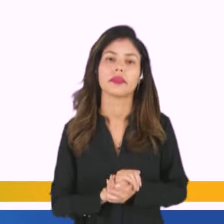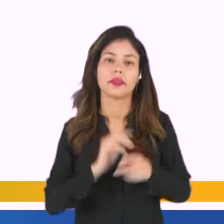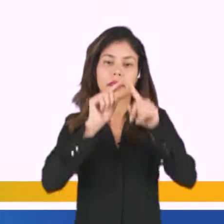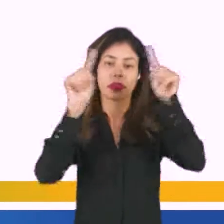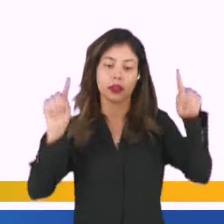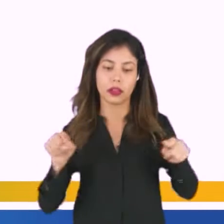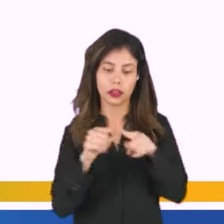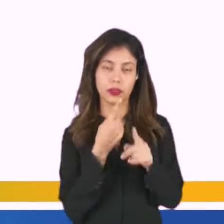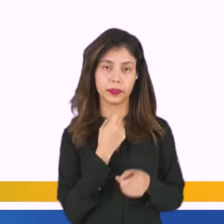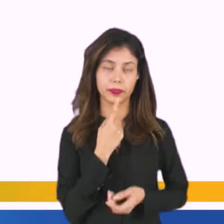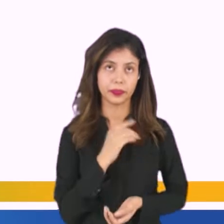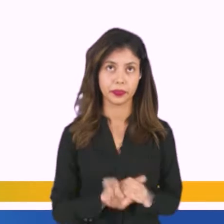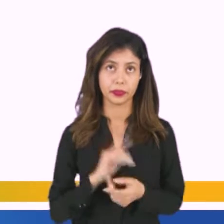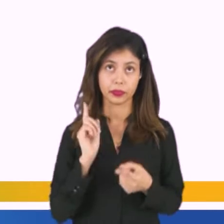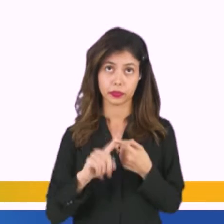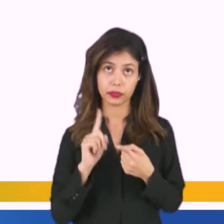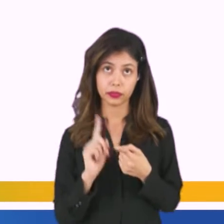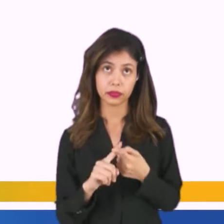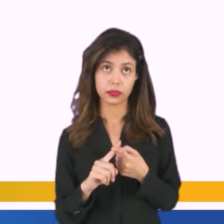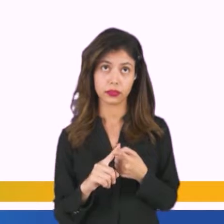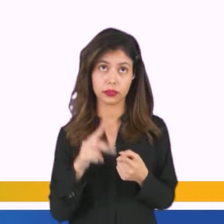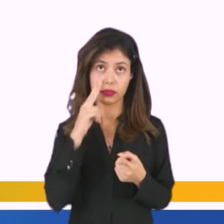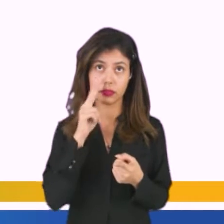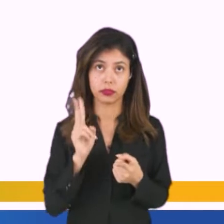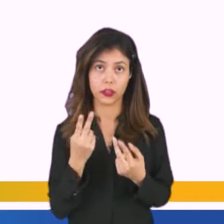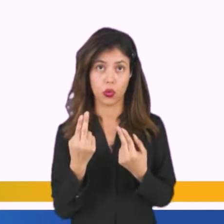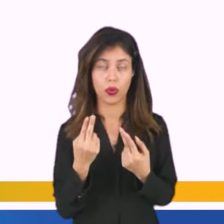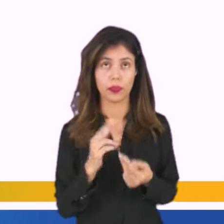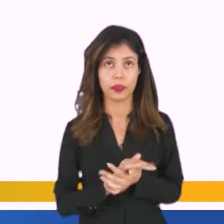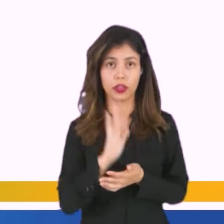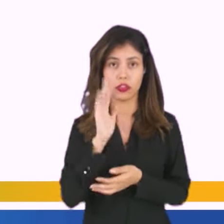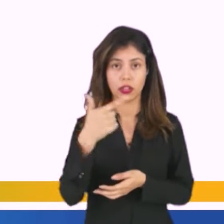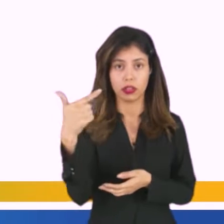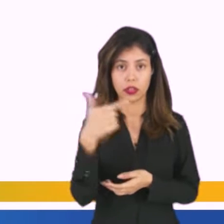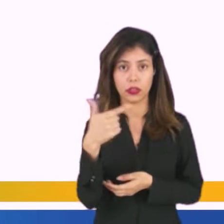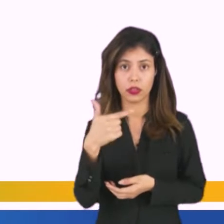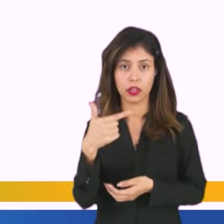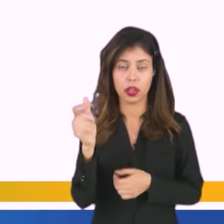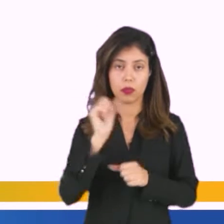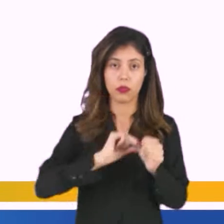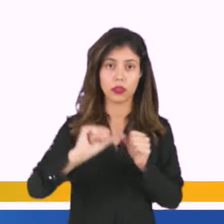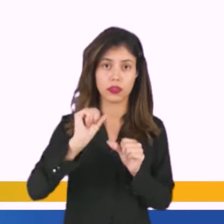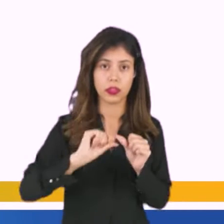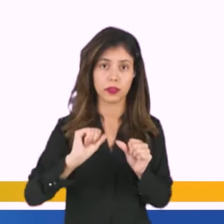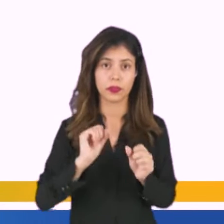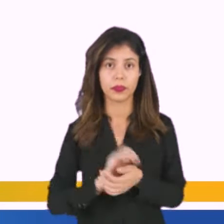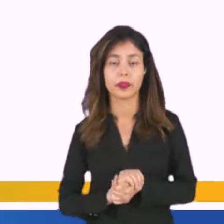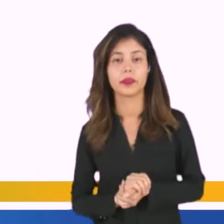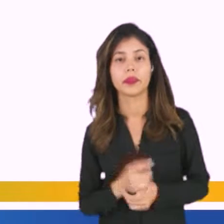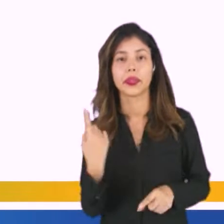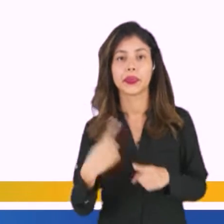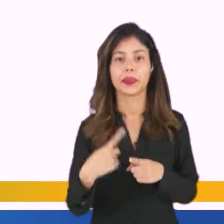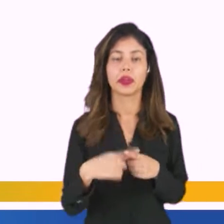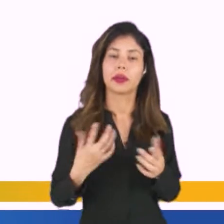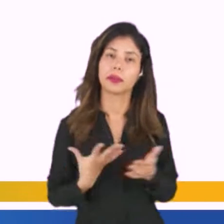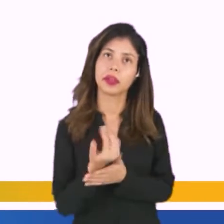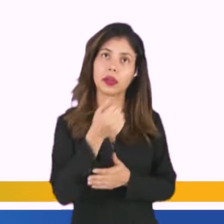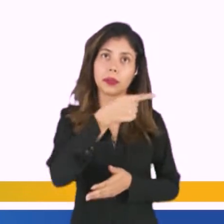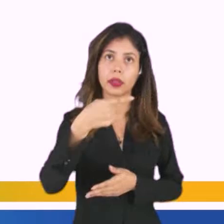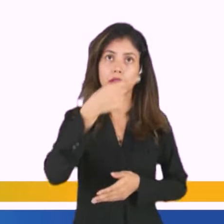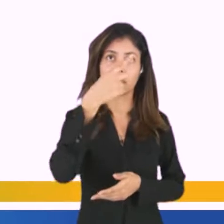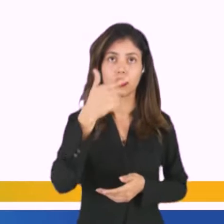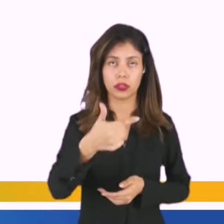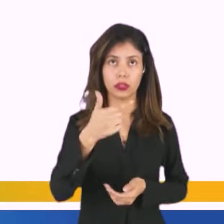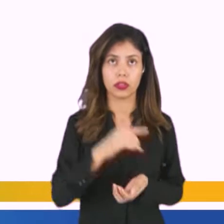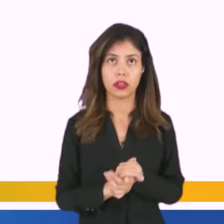vermelha. A primeira equação, veja que ela está igual. Já na segunda, ela vai modificar. Porque eu peguei o